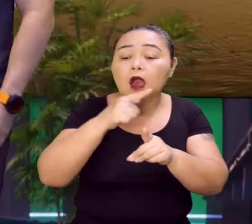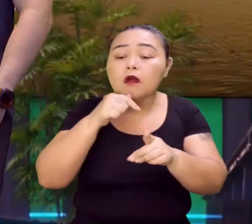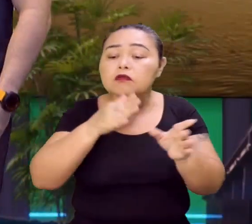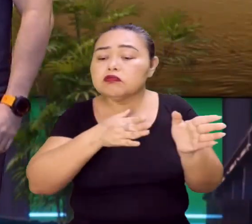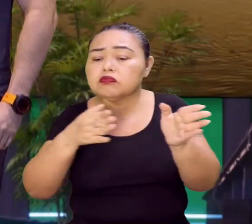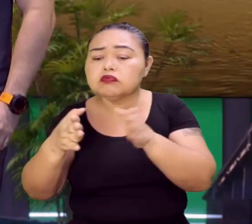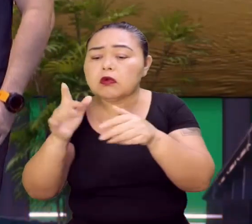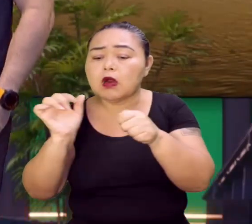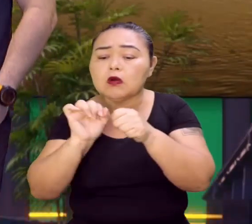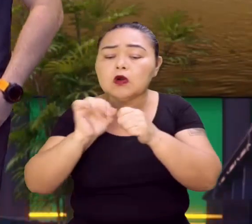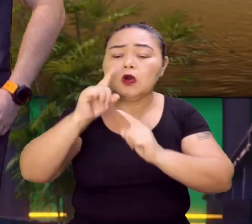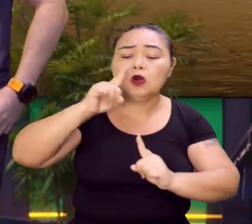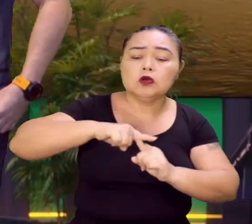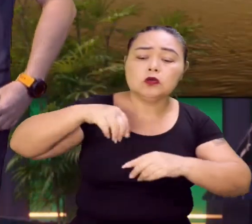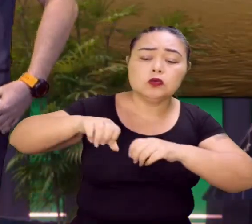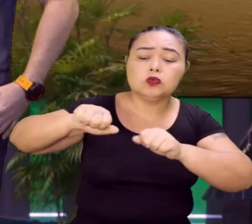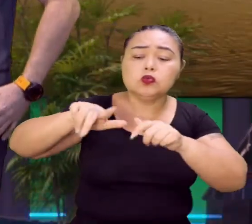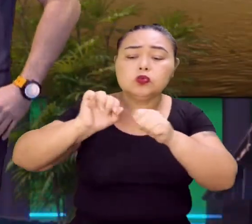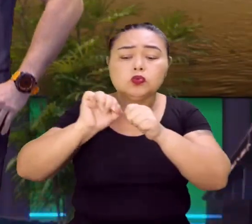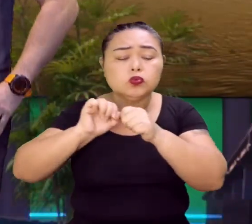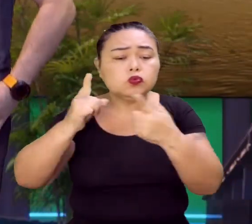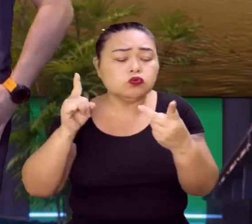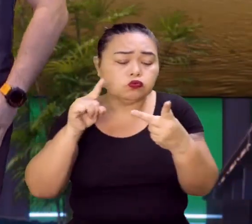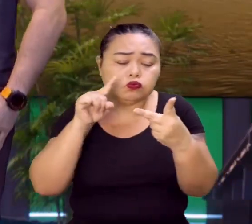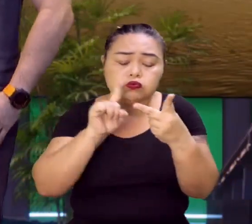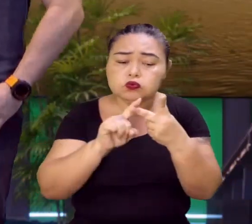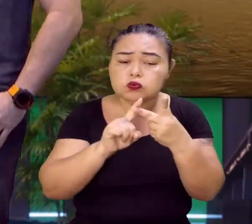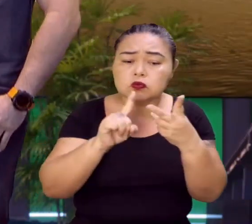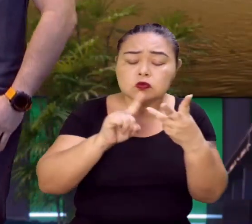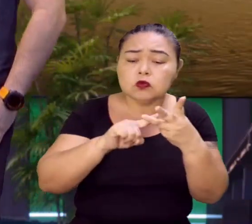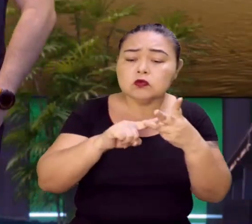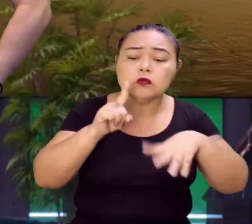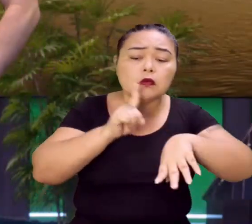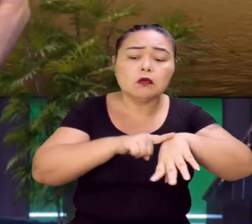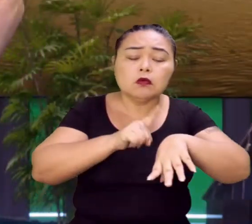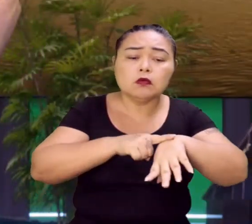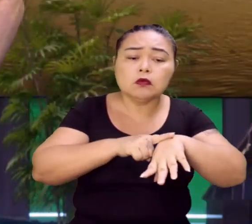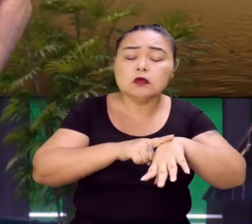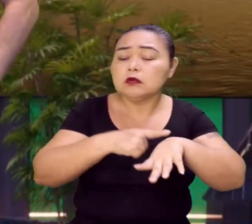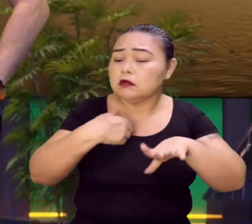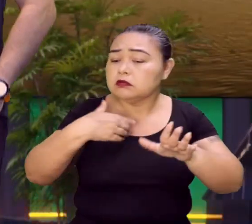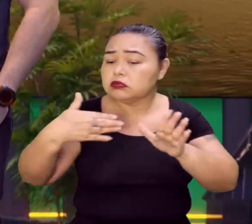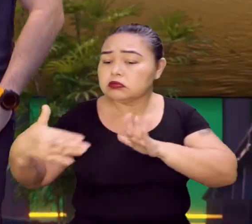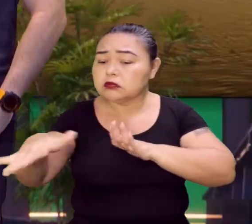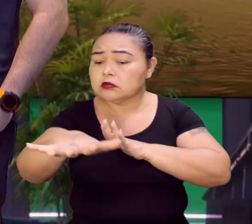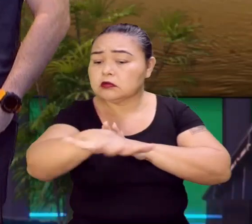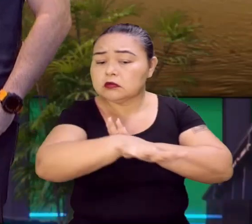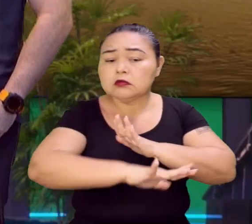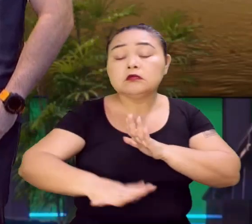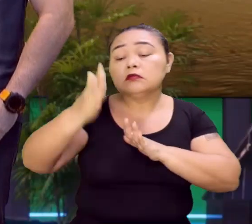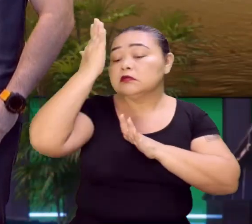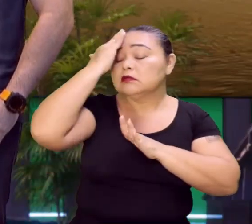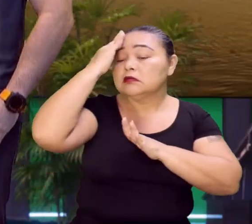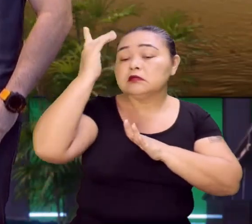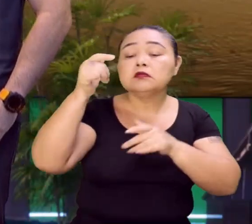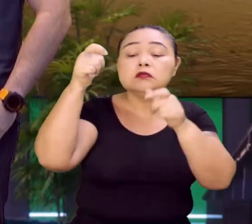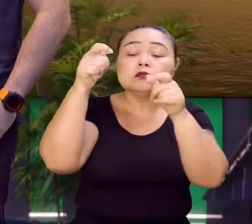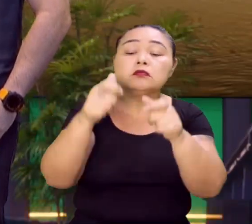água, do tipo de solo, do período geológico daquela região, ele vai saber,